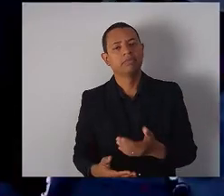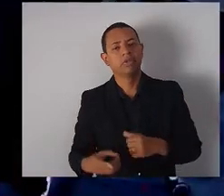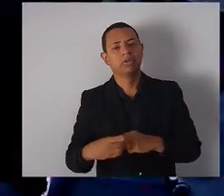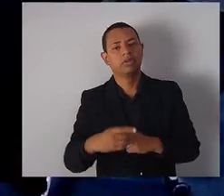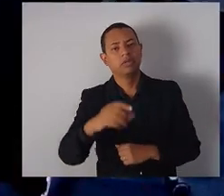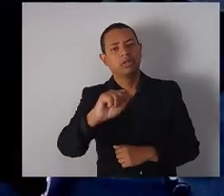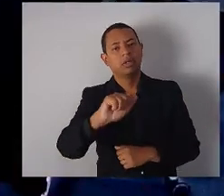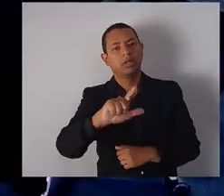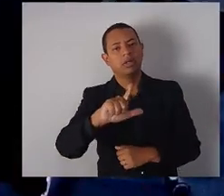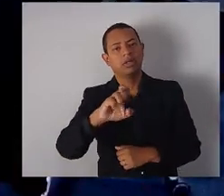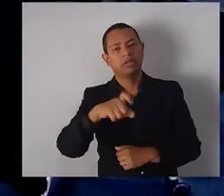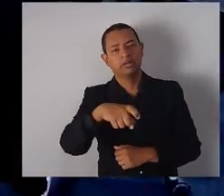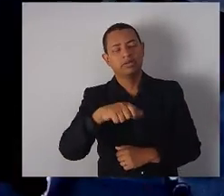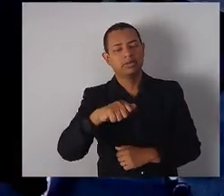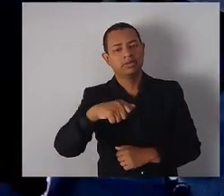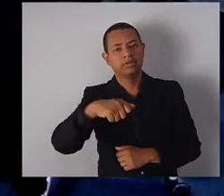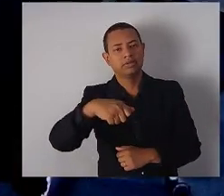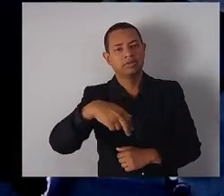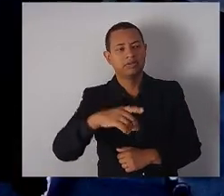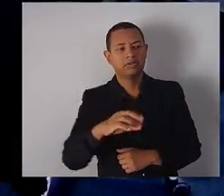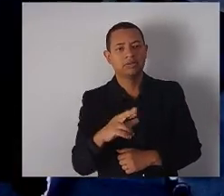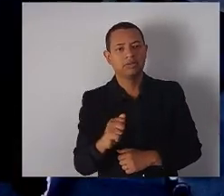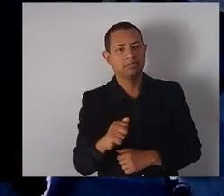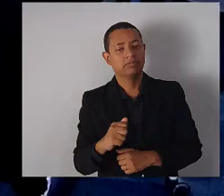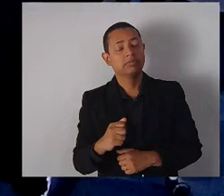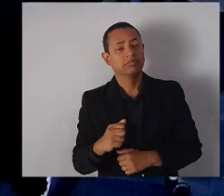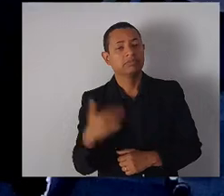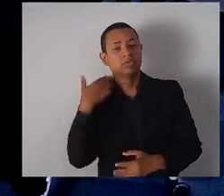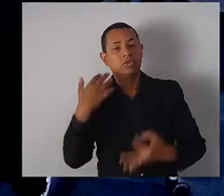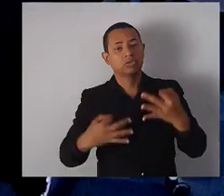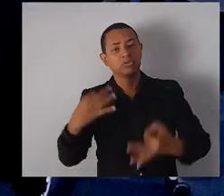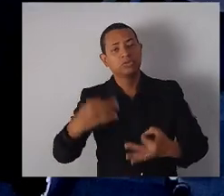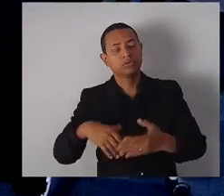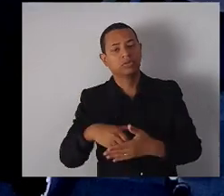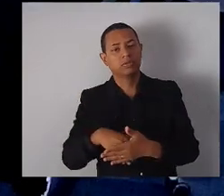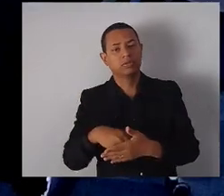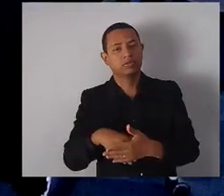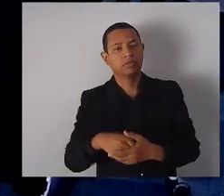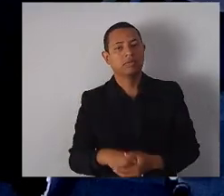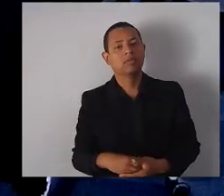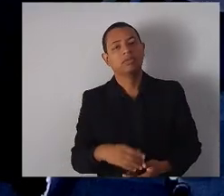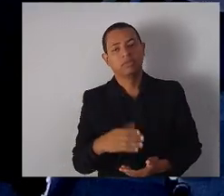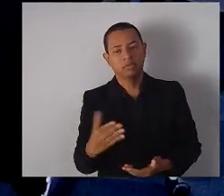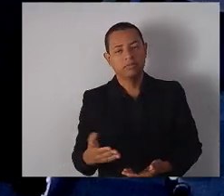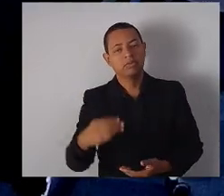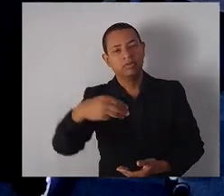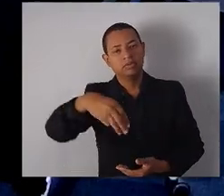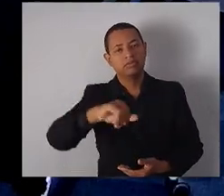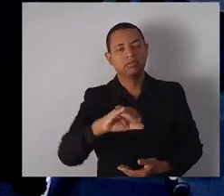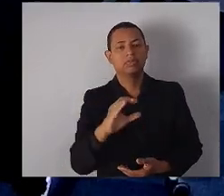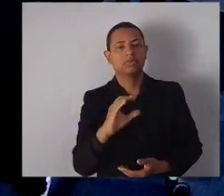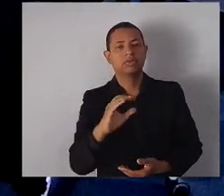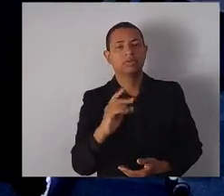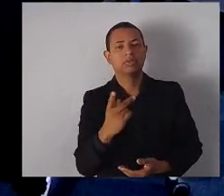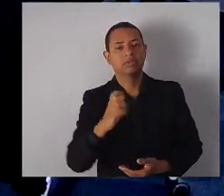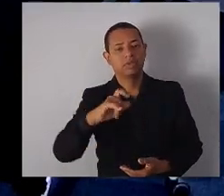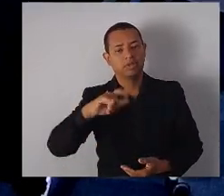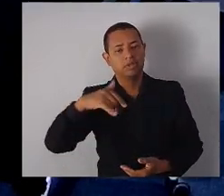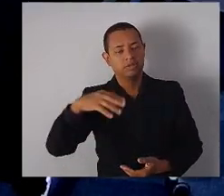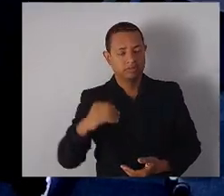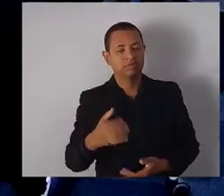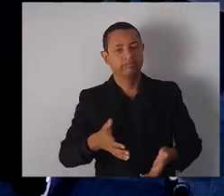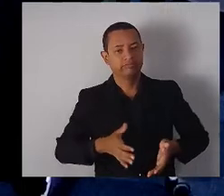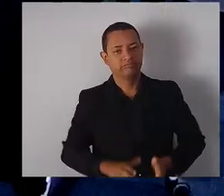Alessandra, juíza eleitoral, tem também a Michelin, também aqui da terra, daqui do